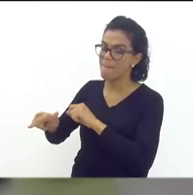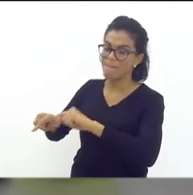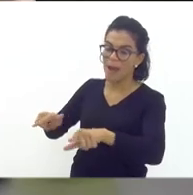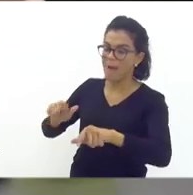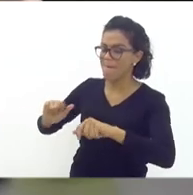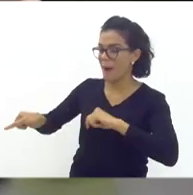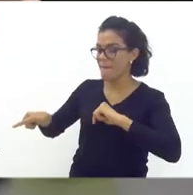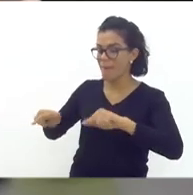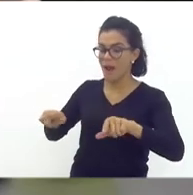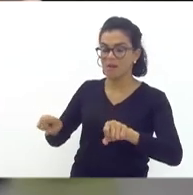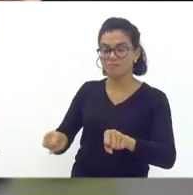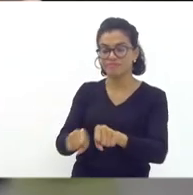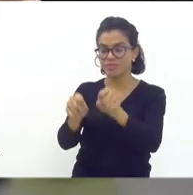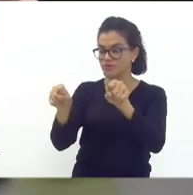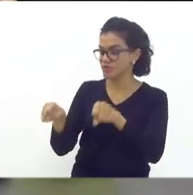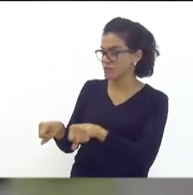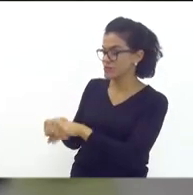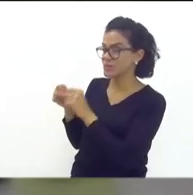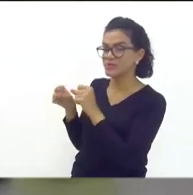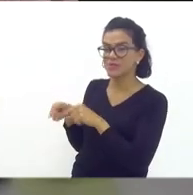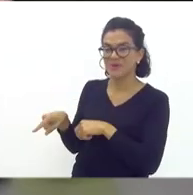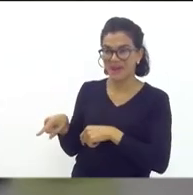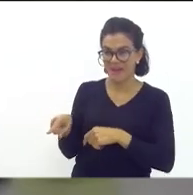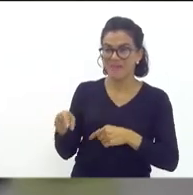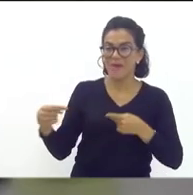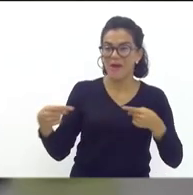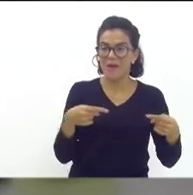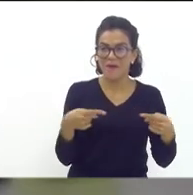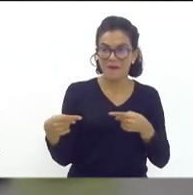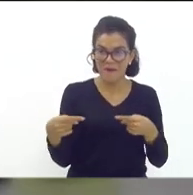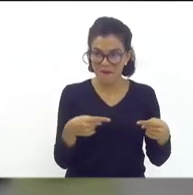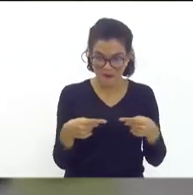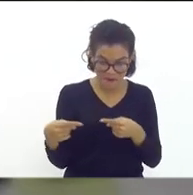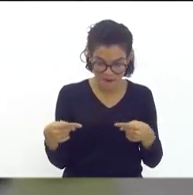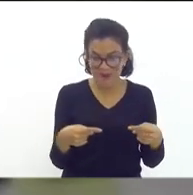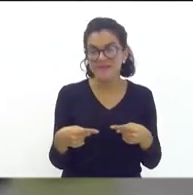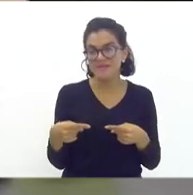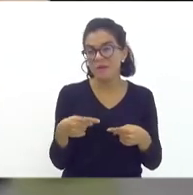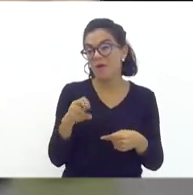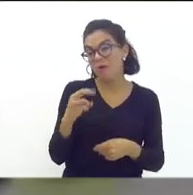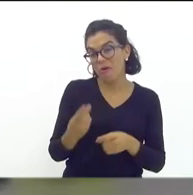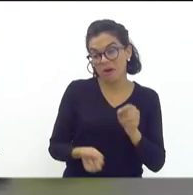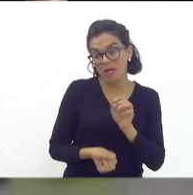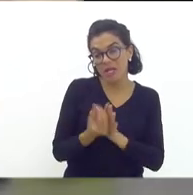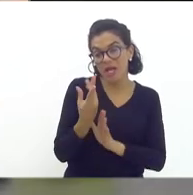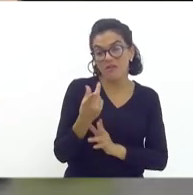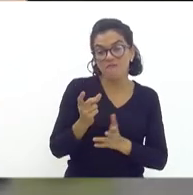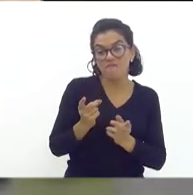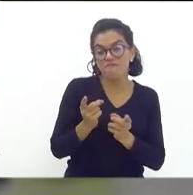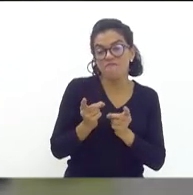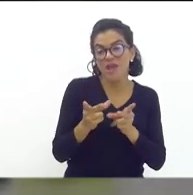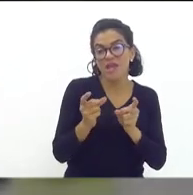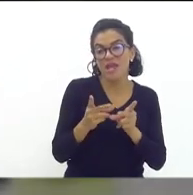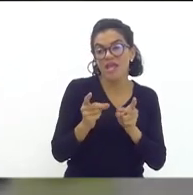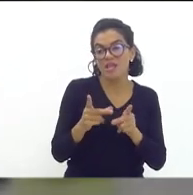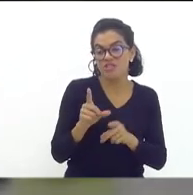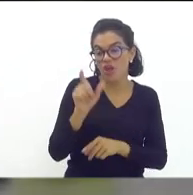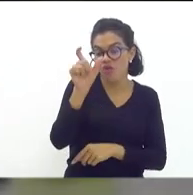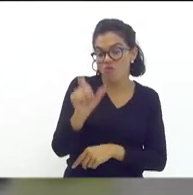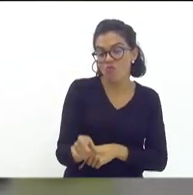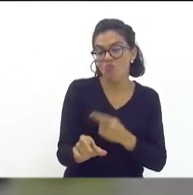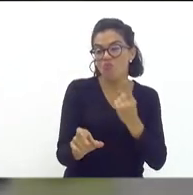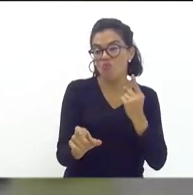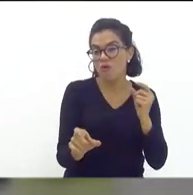prejudicando um ar livre concorrência ou criando alguma espécie de monopólio então diante dessas informações a gente vai